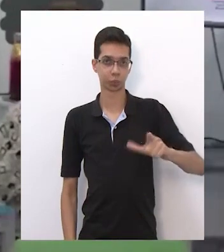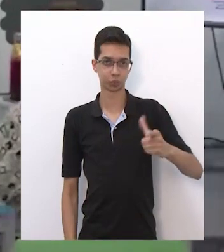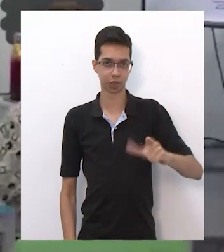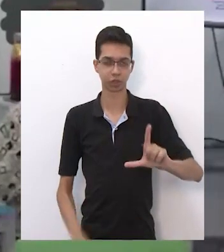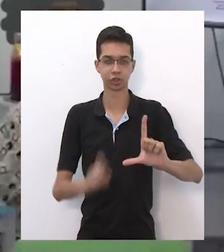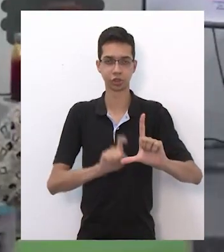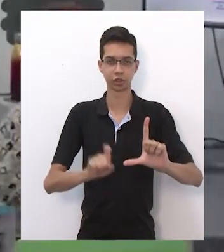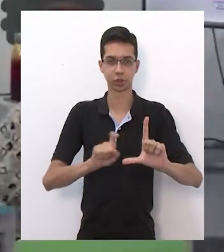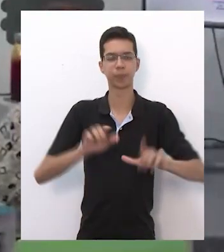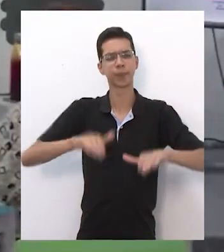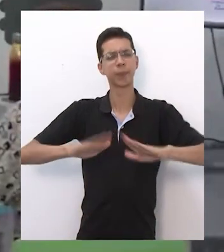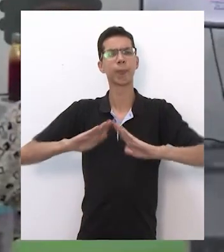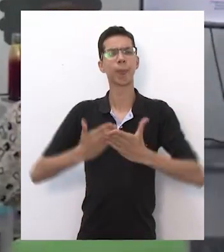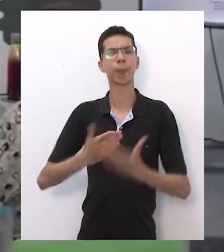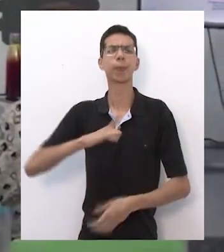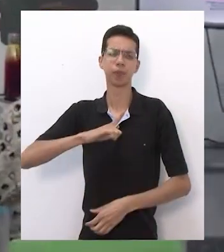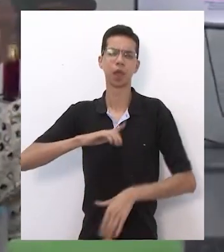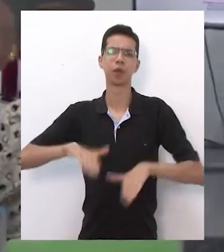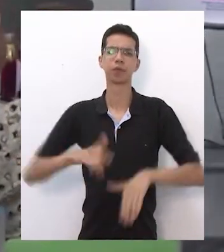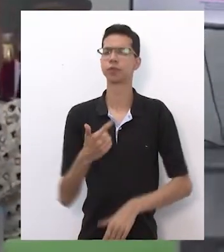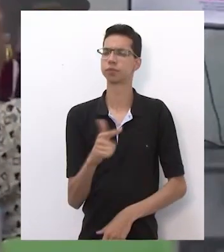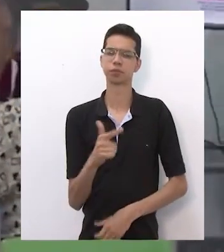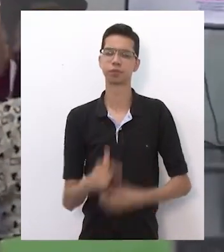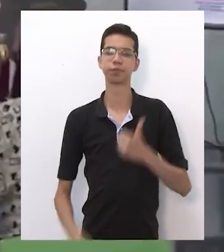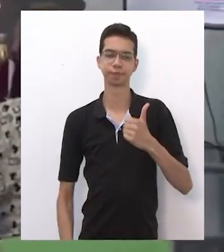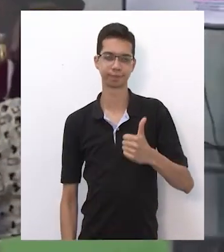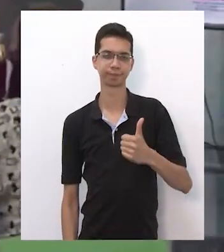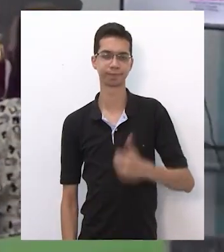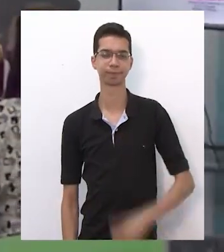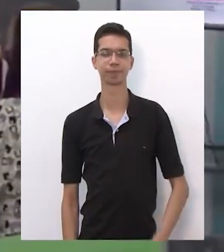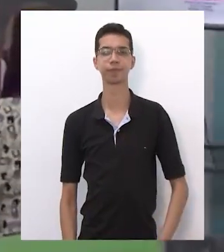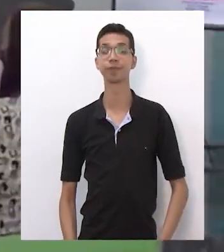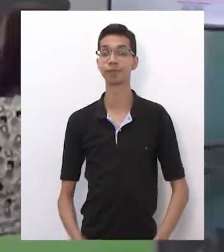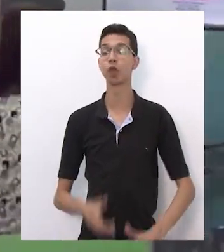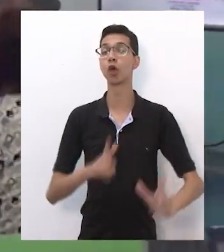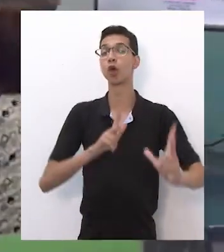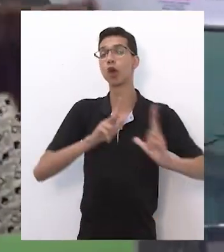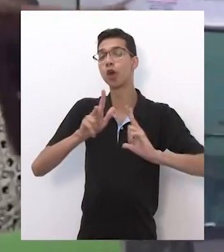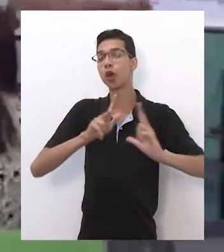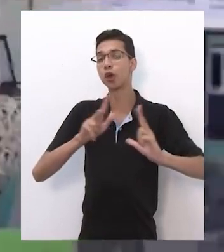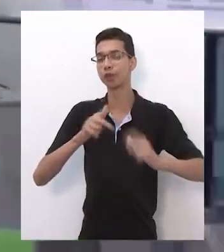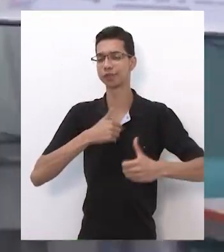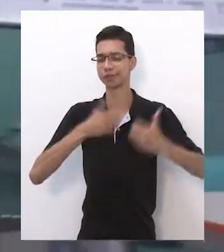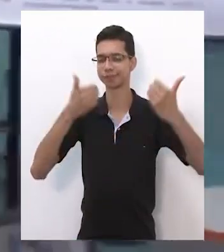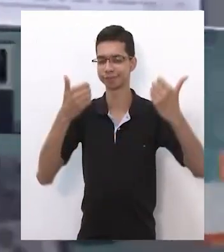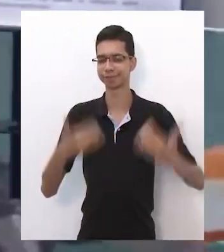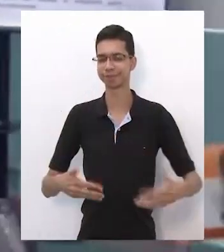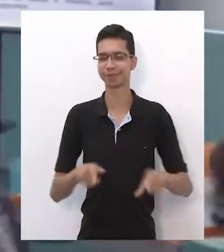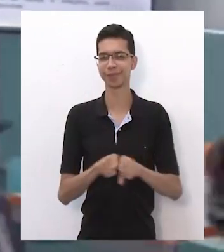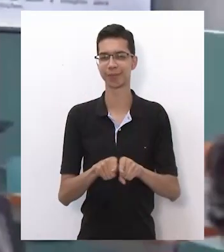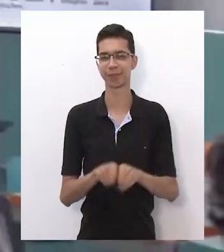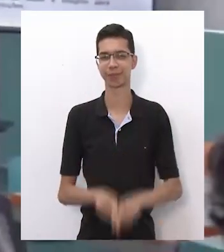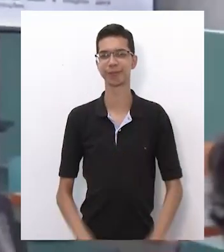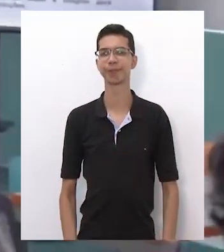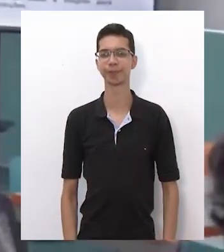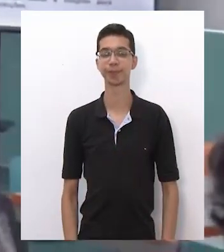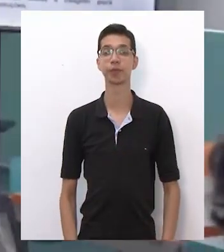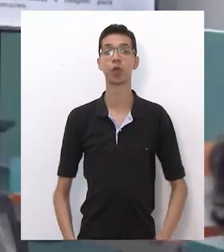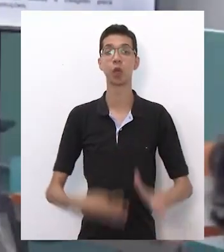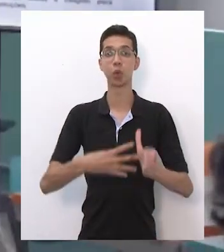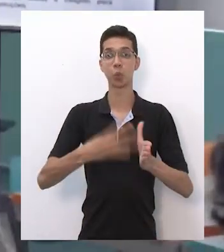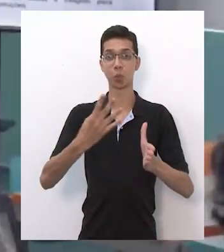gente tem disponível, às vezes não. Então a gente vai conversar um pouquinho sobre isso também. A quarta fase